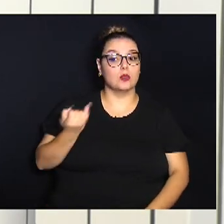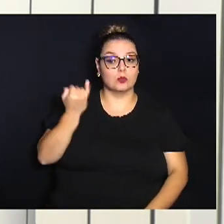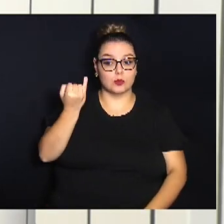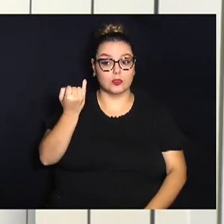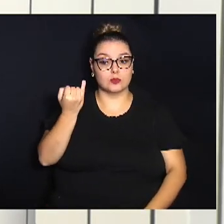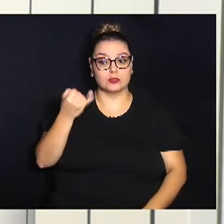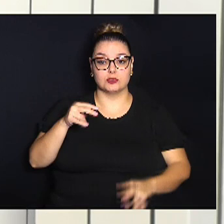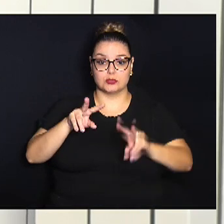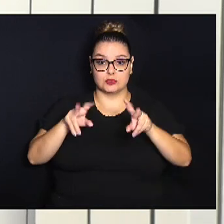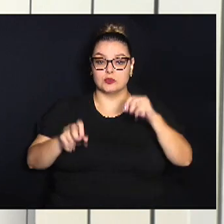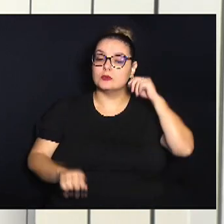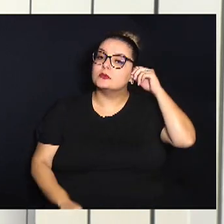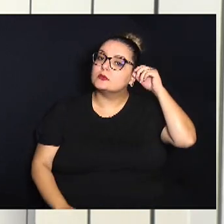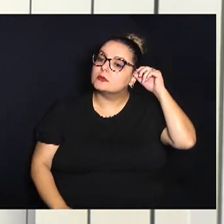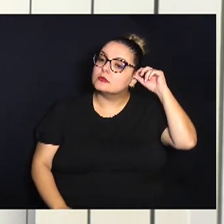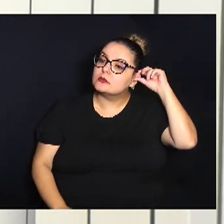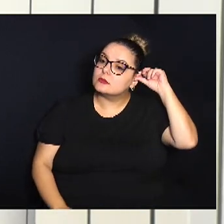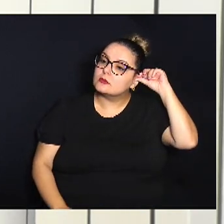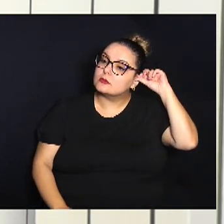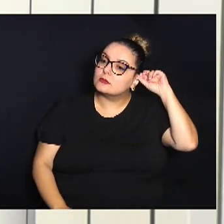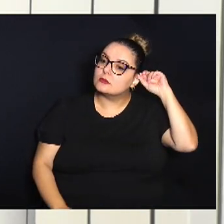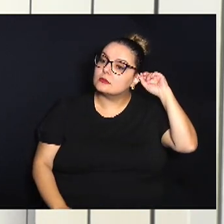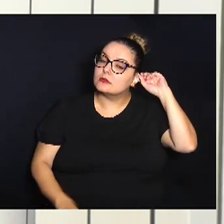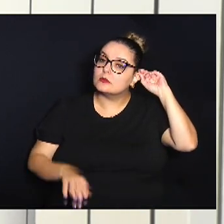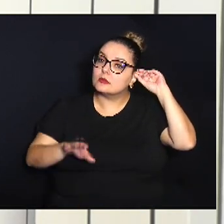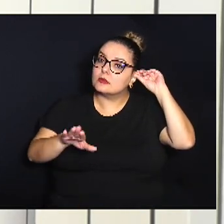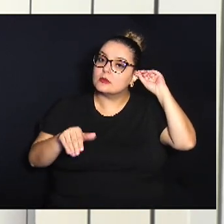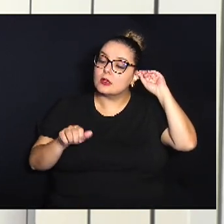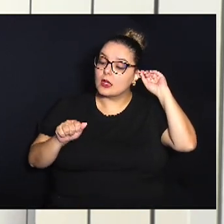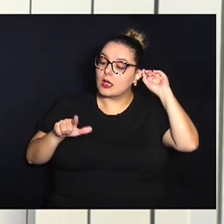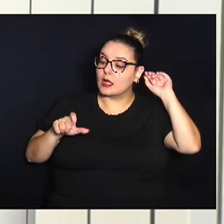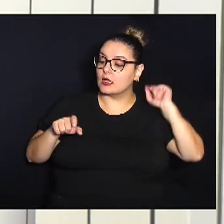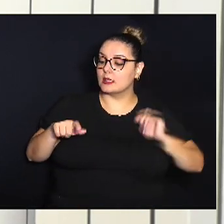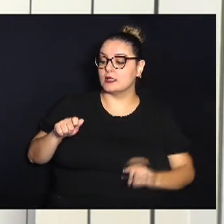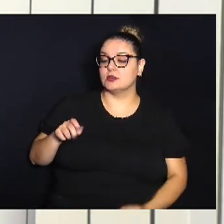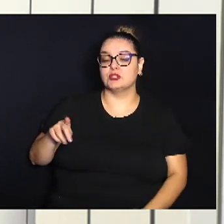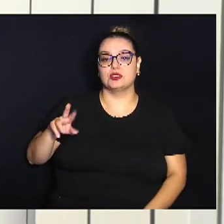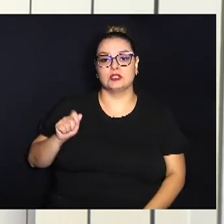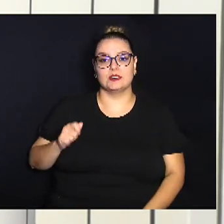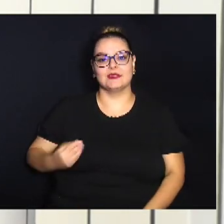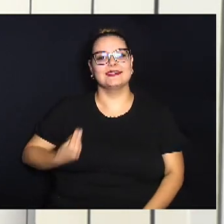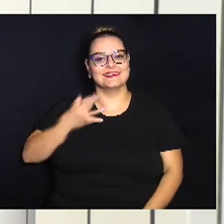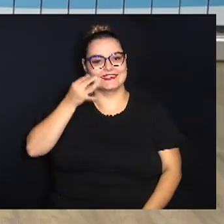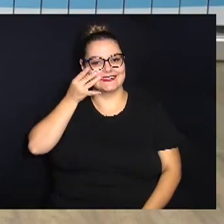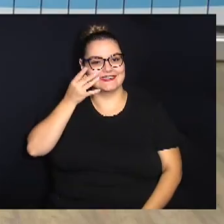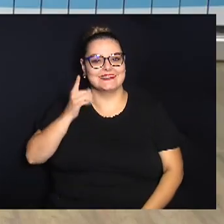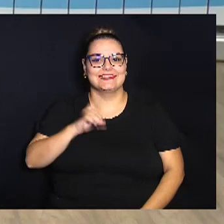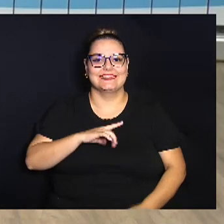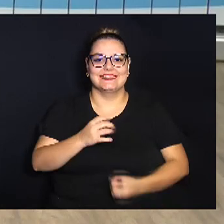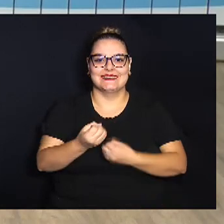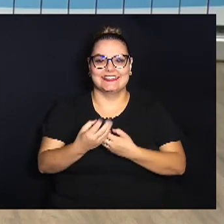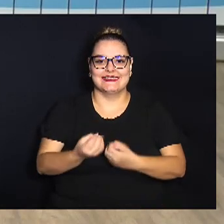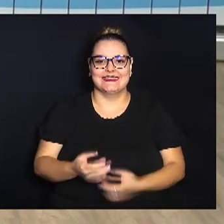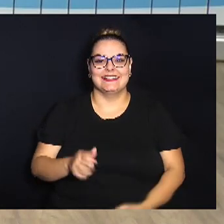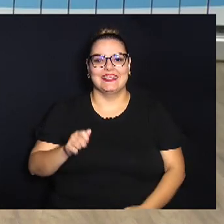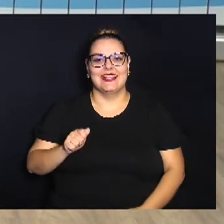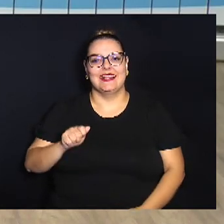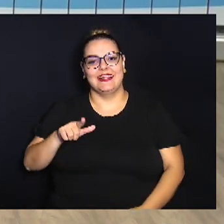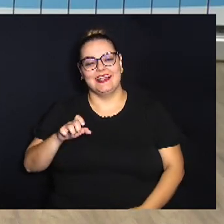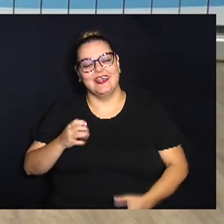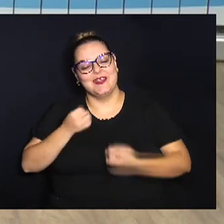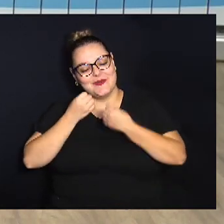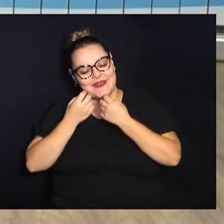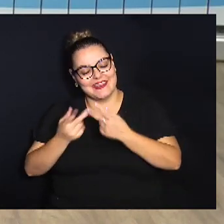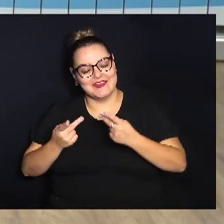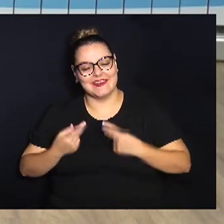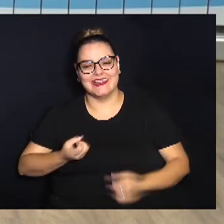deste tema, eu aciono a repórter Alexandra Dias, que está no local e tem as informações. Então, Ale, seja bem-vinda